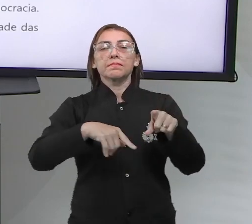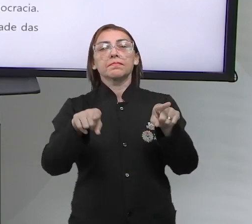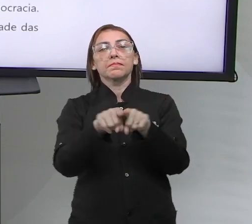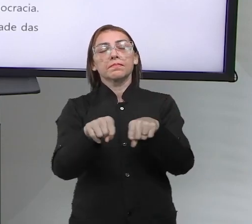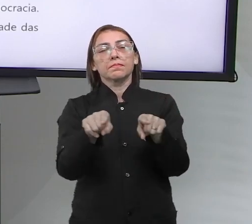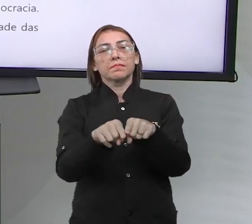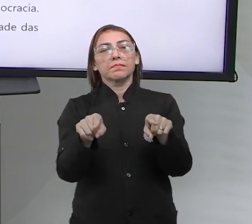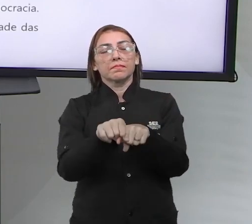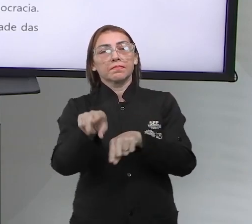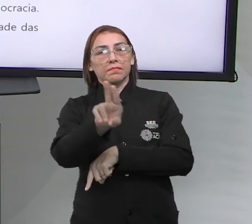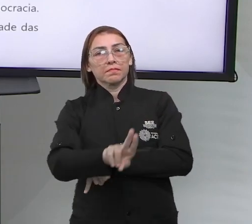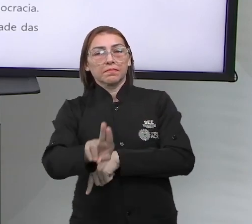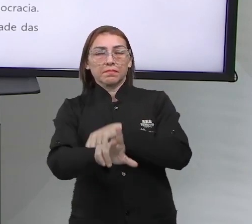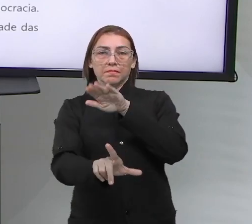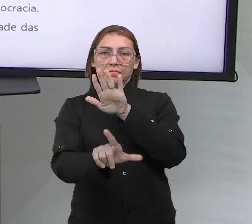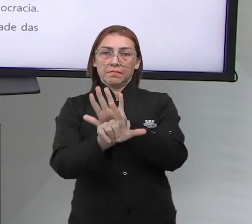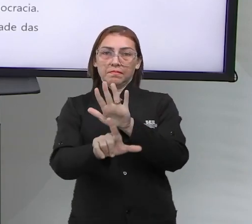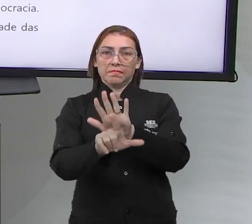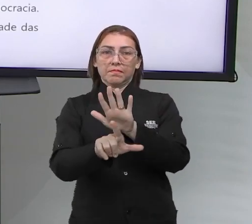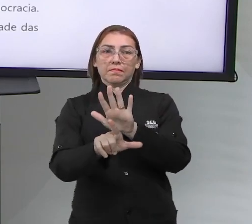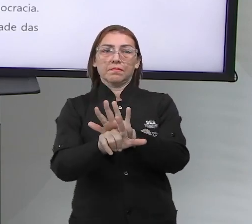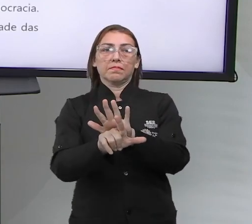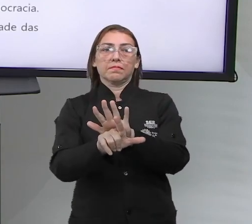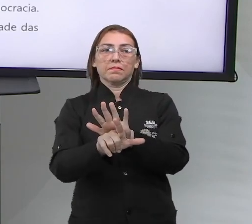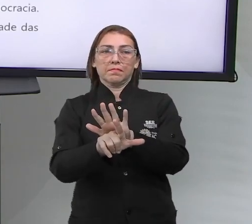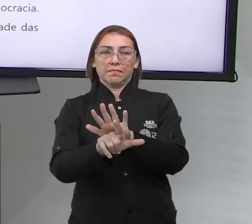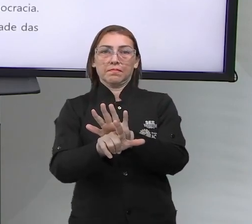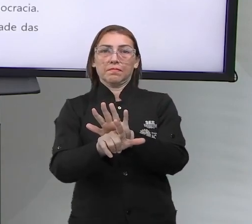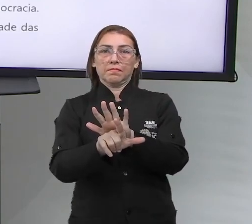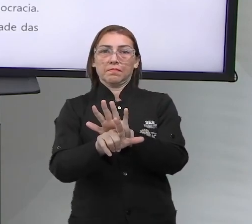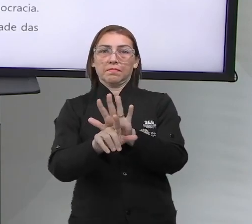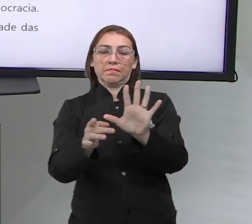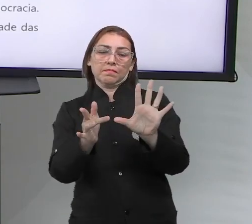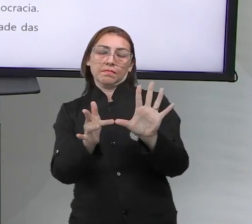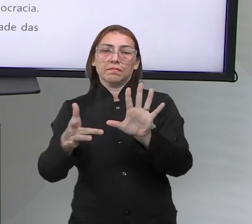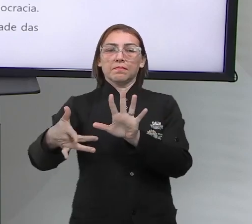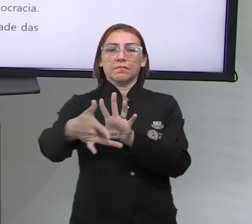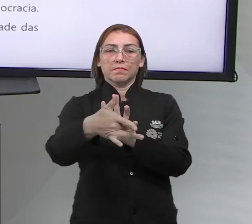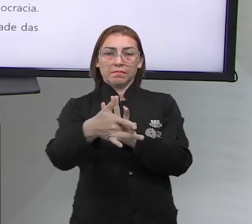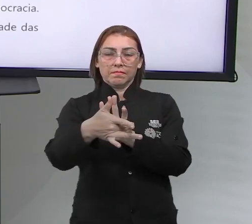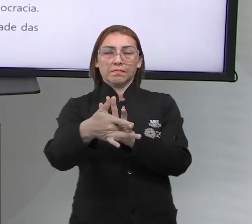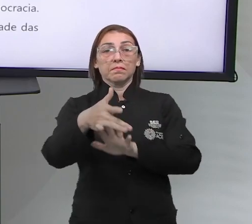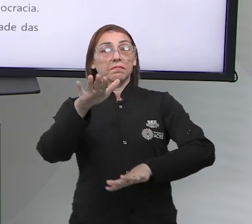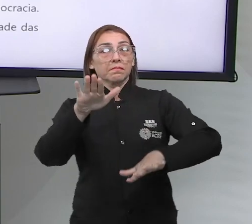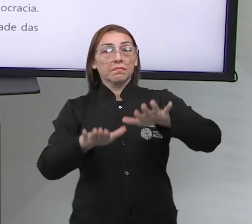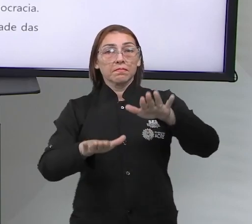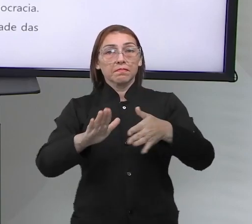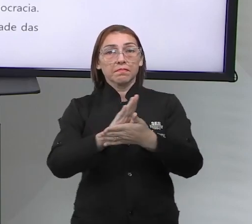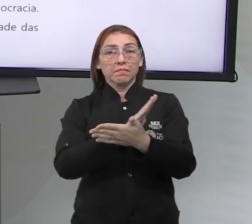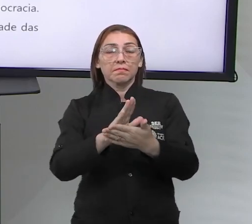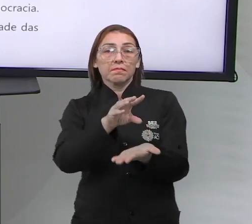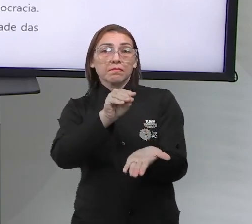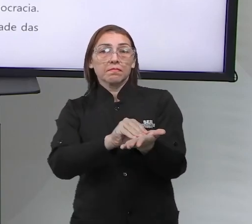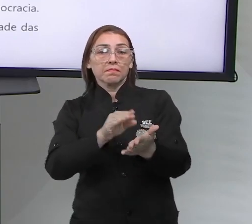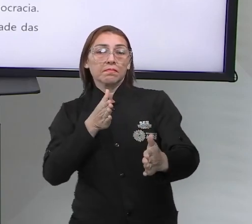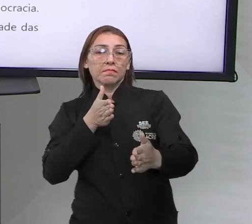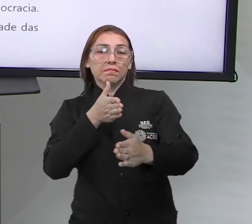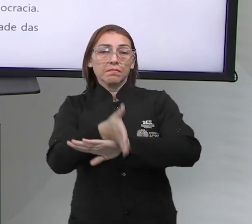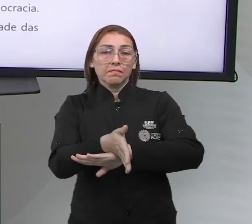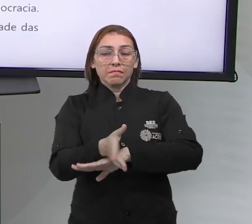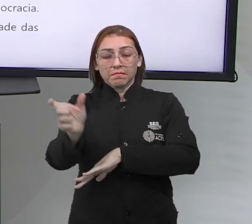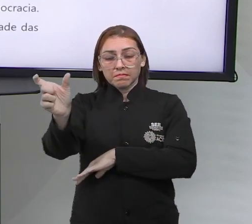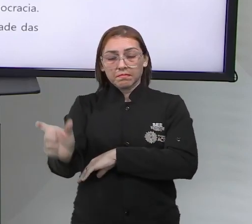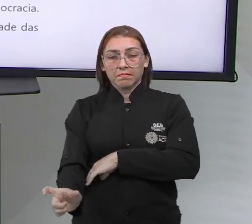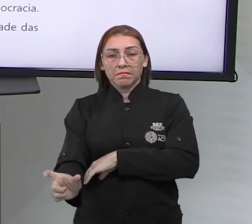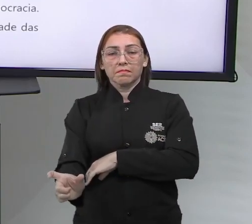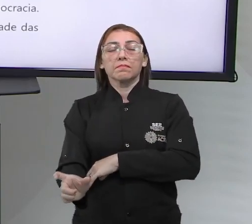também acabam utilizando as leis como uma forma de se privilegiar. Às vezes, a falta de acesso do